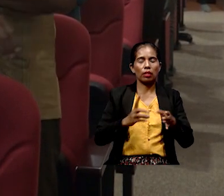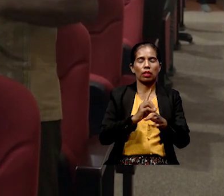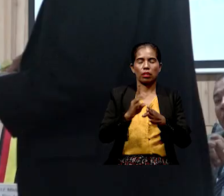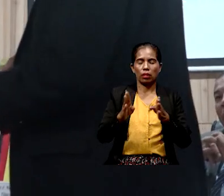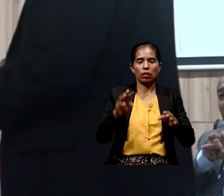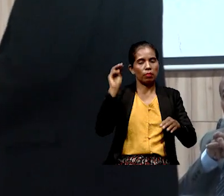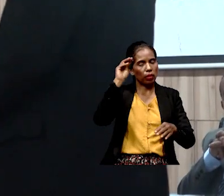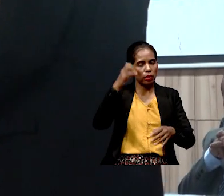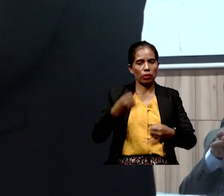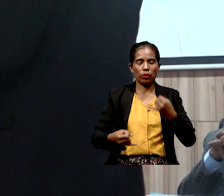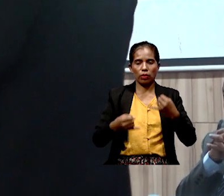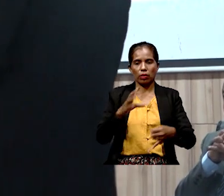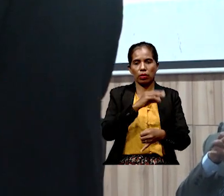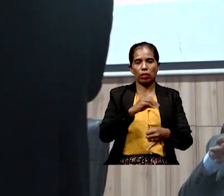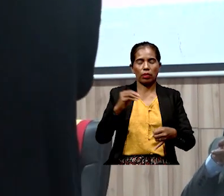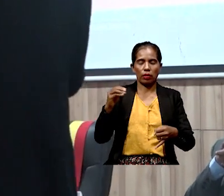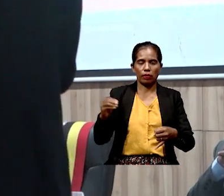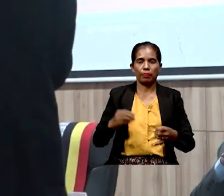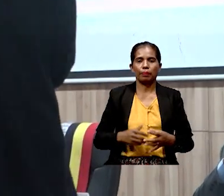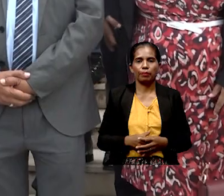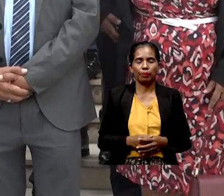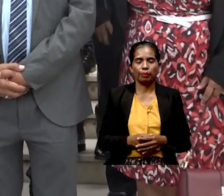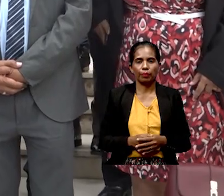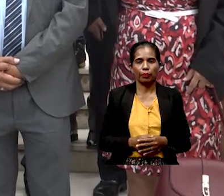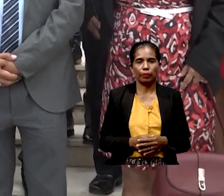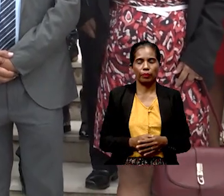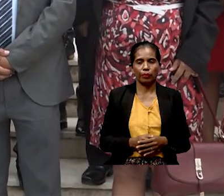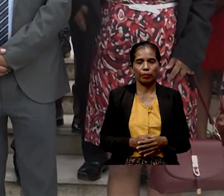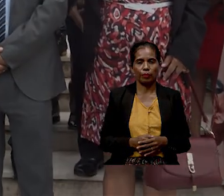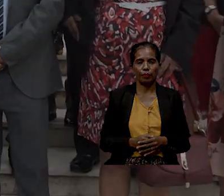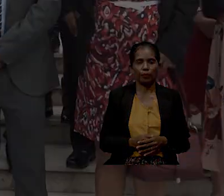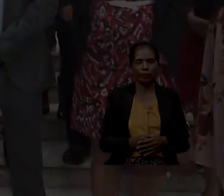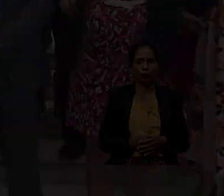Ministério de Justiça no Procuradoria Geral da República. Almeida dos Santos, Adérito Ximenes, GMN.